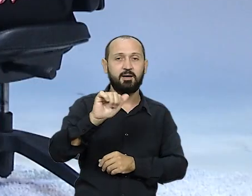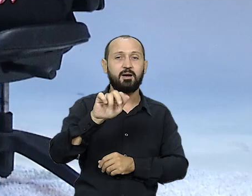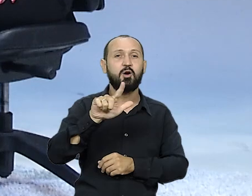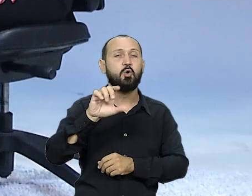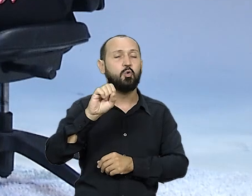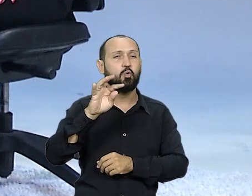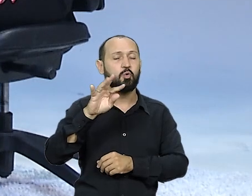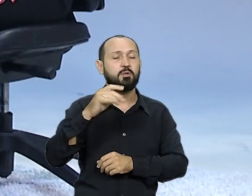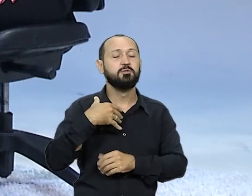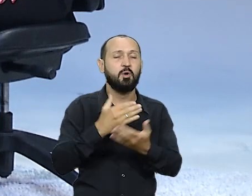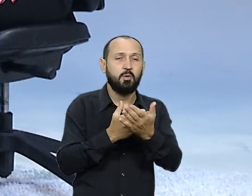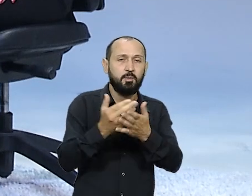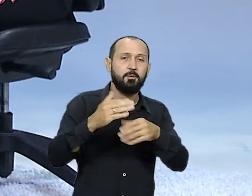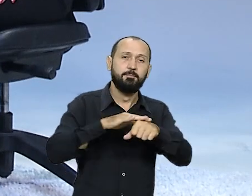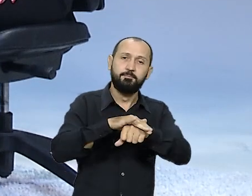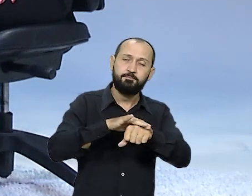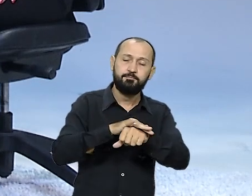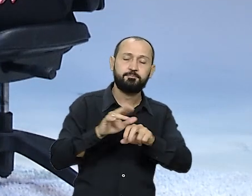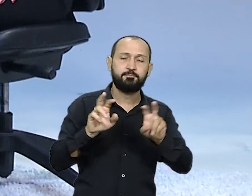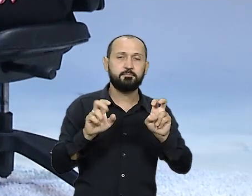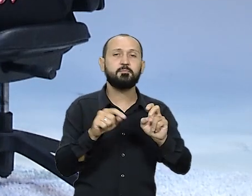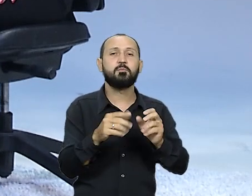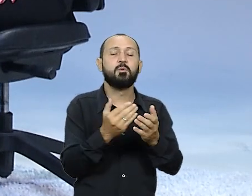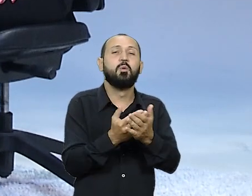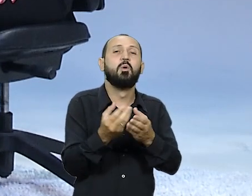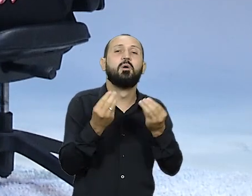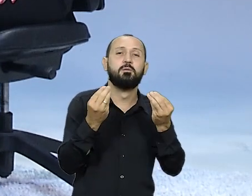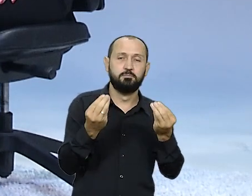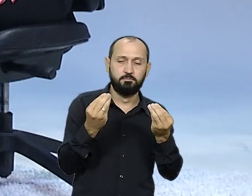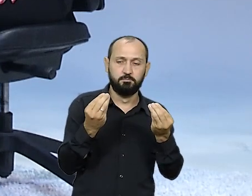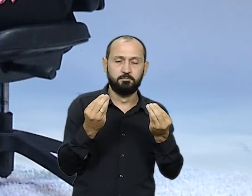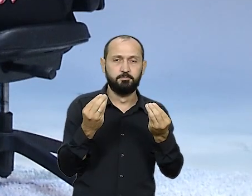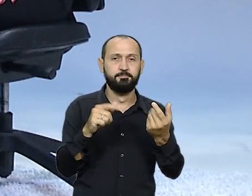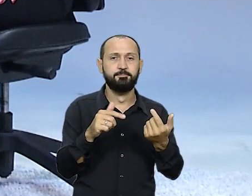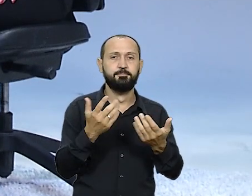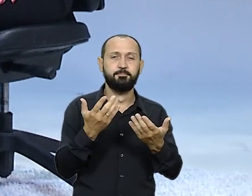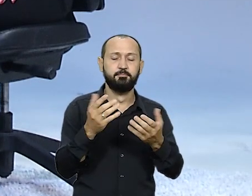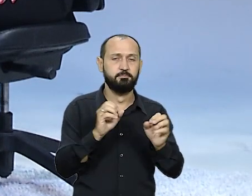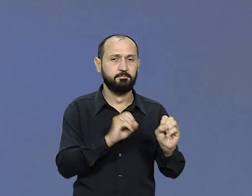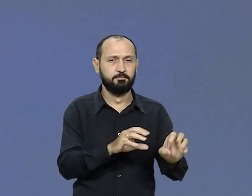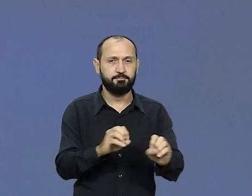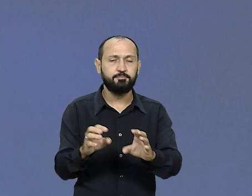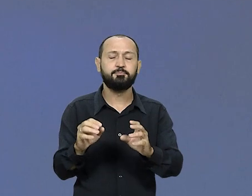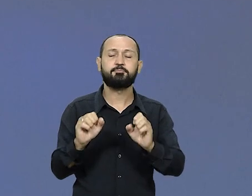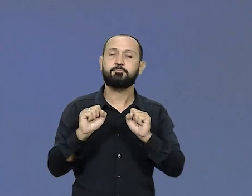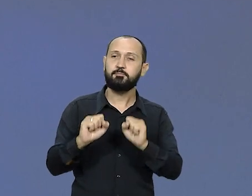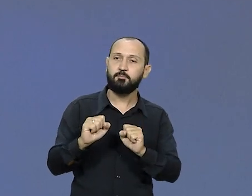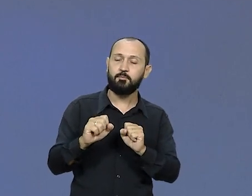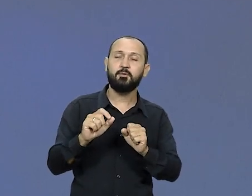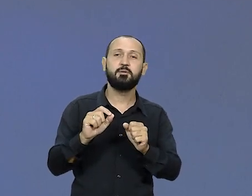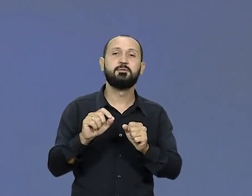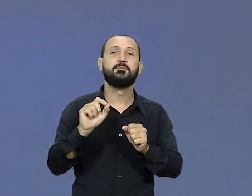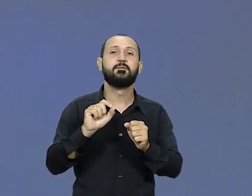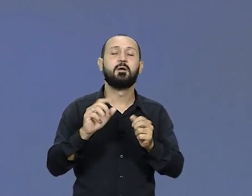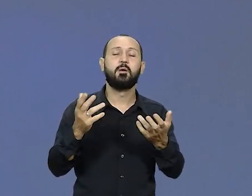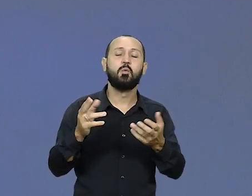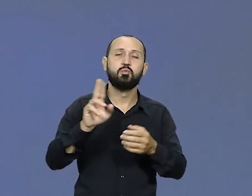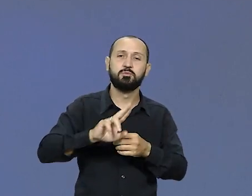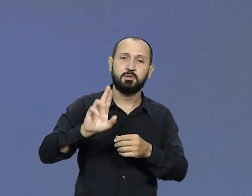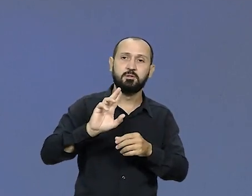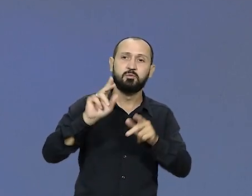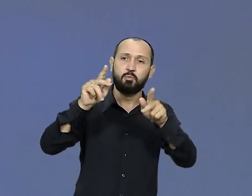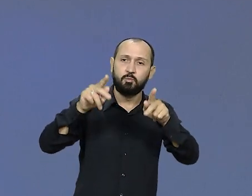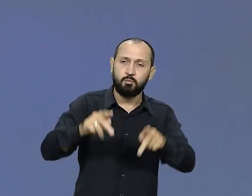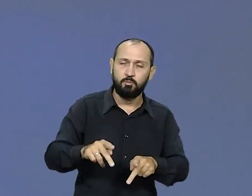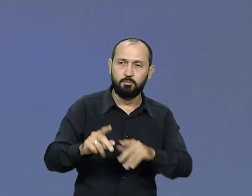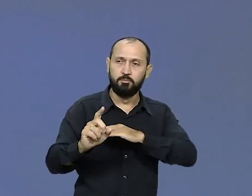Carlotto, com quem a gente já falou aqui no começo da conversa sobre como que essa educação pode ser feita